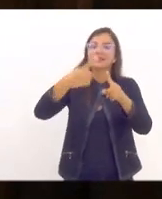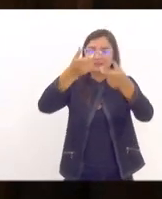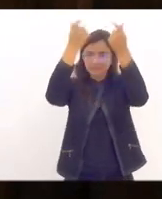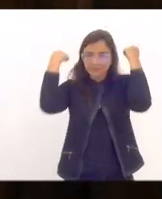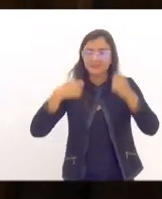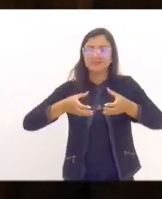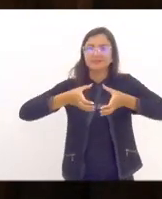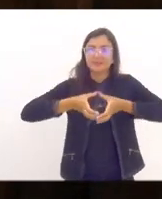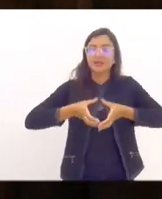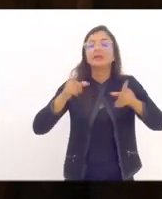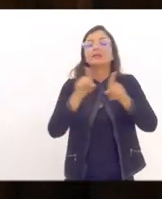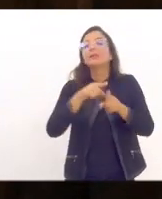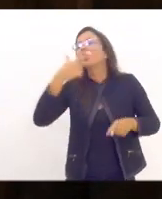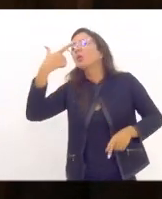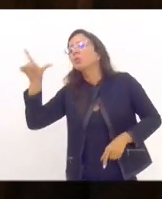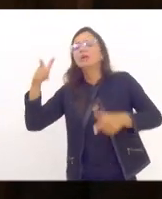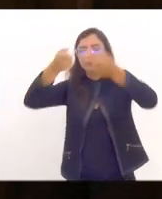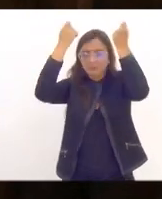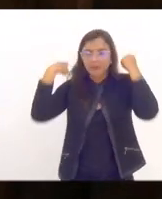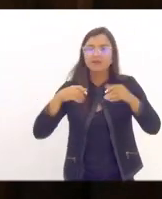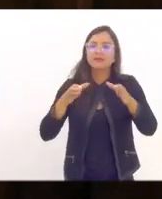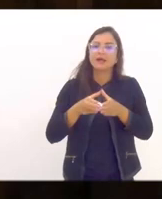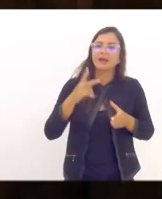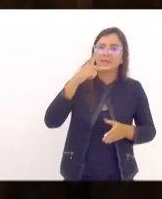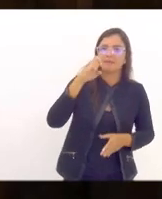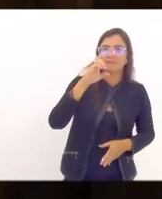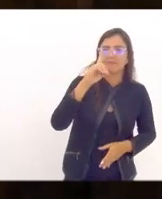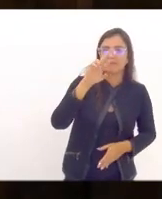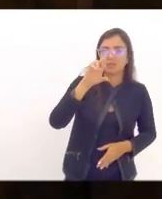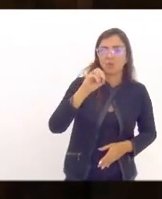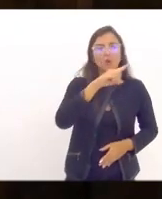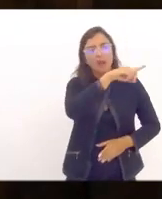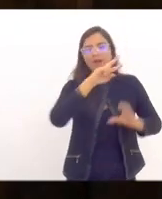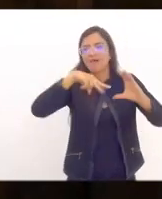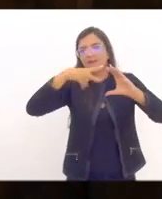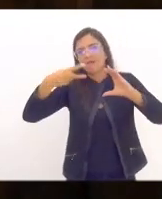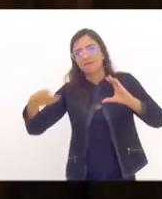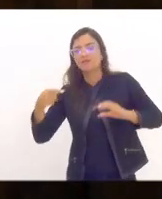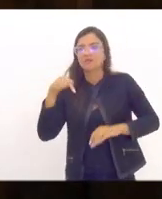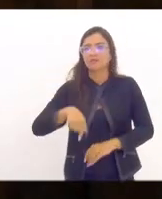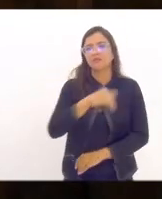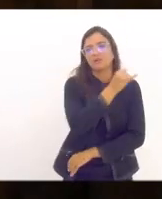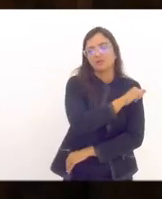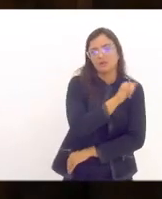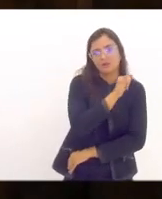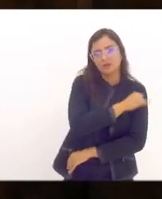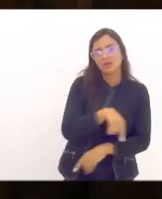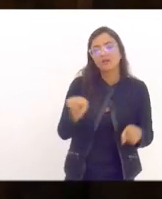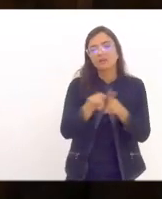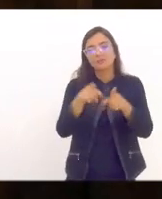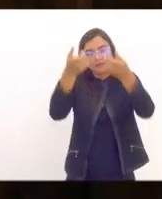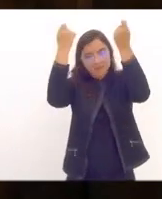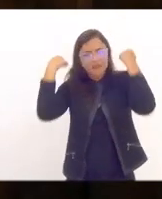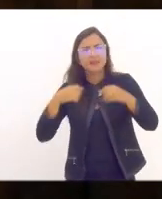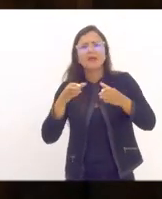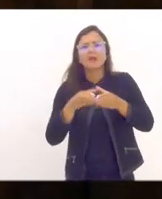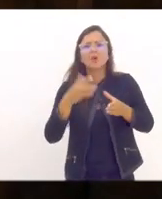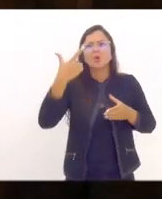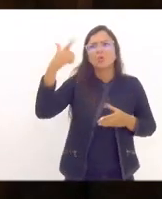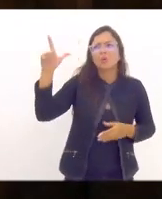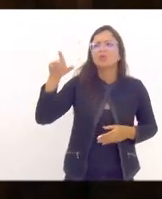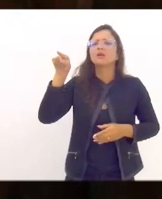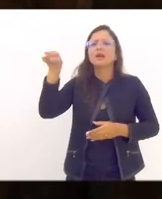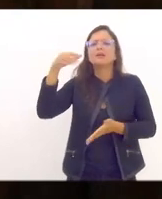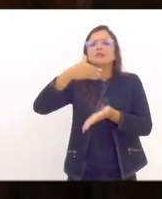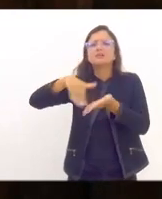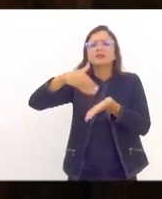de medalhas Pedro Ernesto ofertado pela câmara municipal do Rio de Janeiro a medalha do mérito cultural carioca dado pela